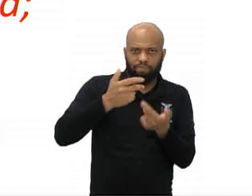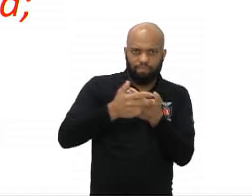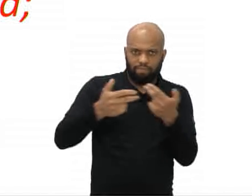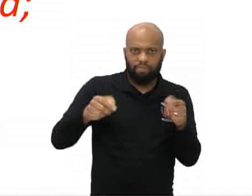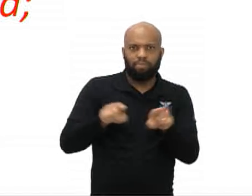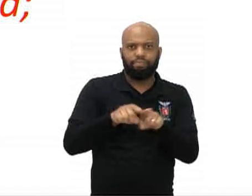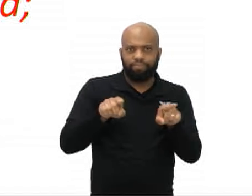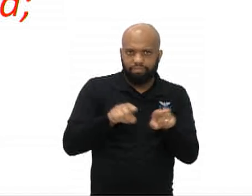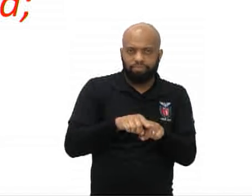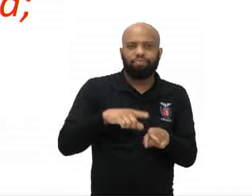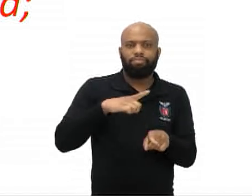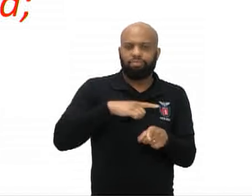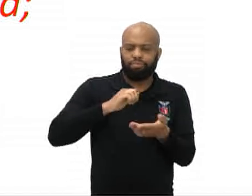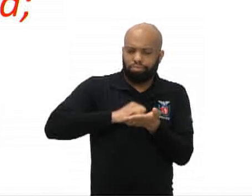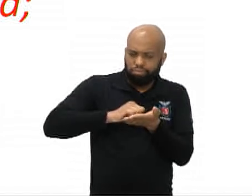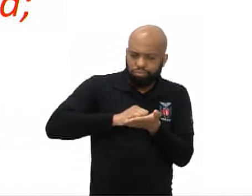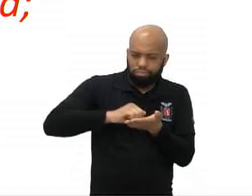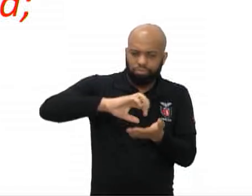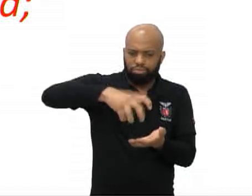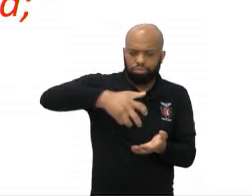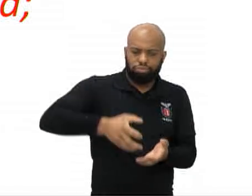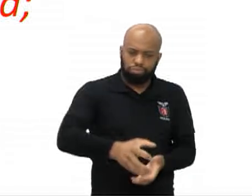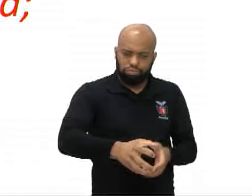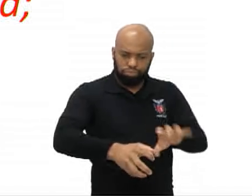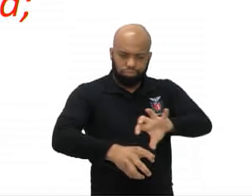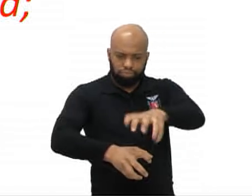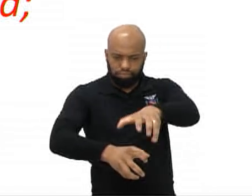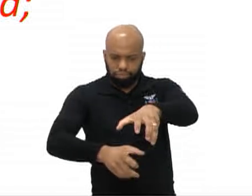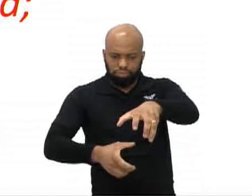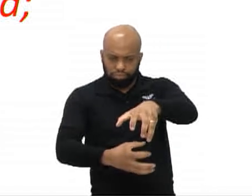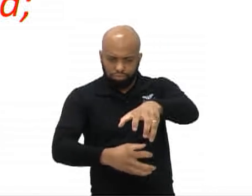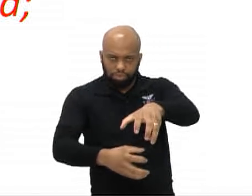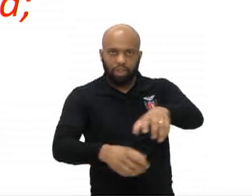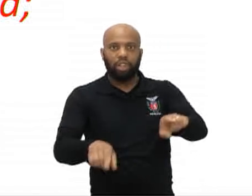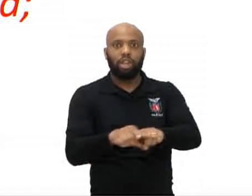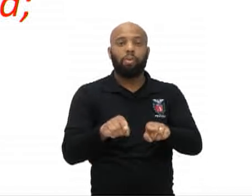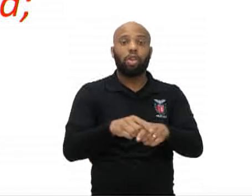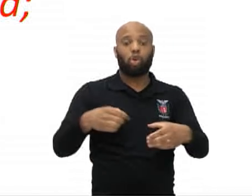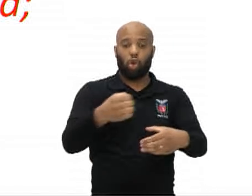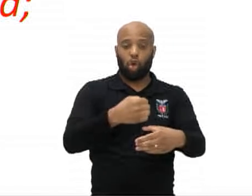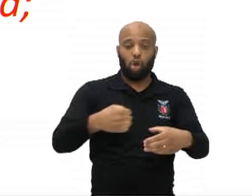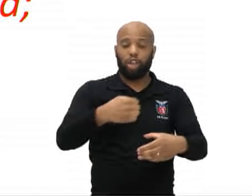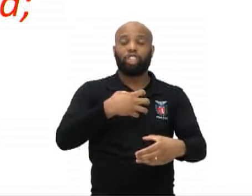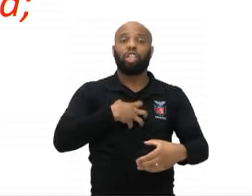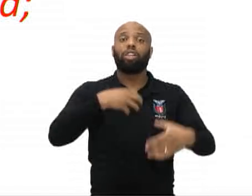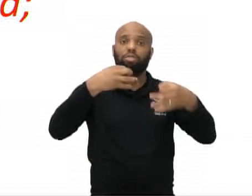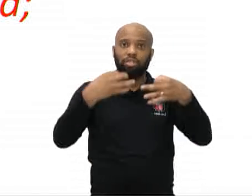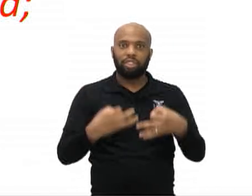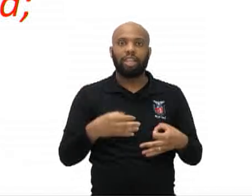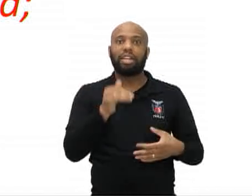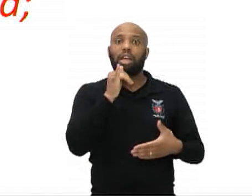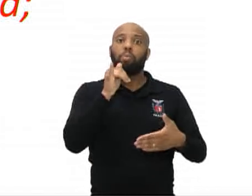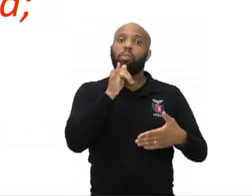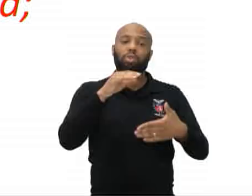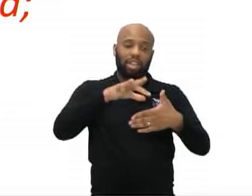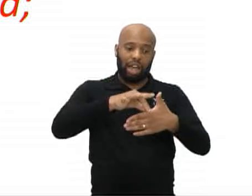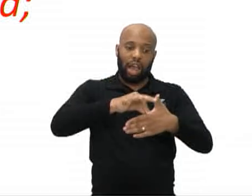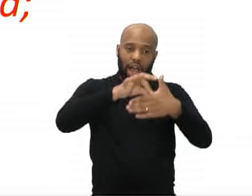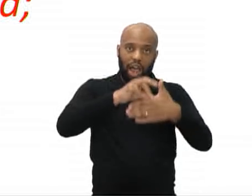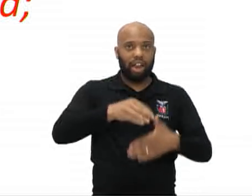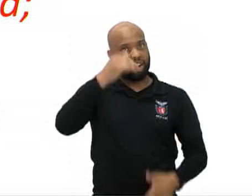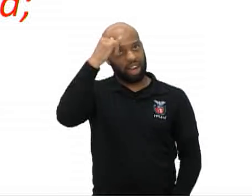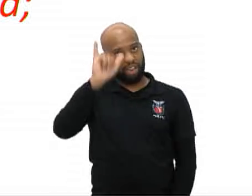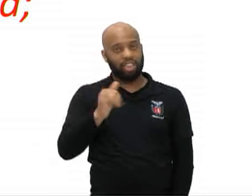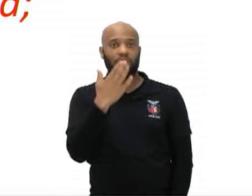crus, frutas, verduras, legumes. Cozinhar bem os alimentos, principalmente a carne, evitar